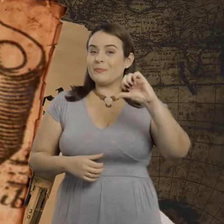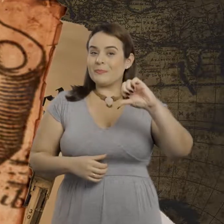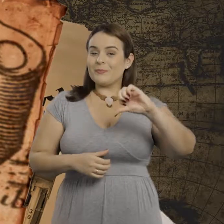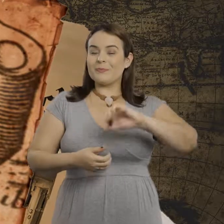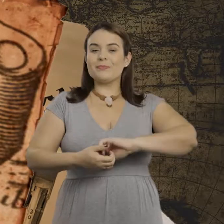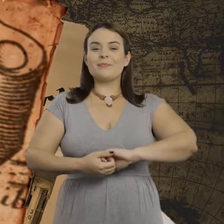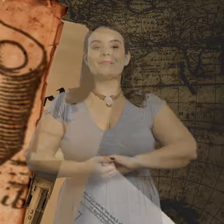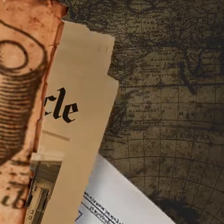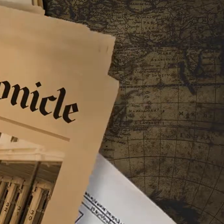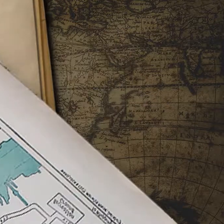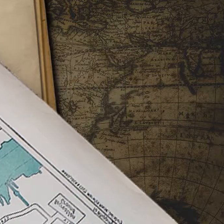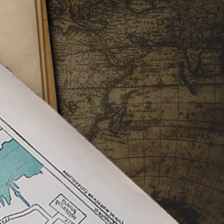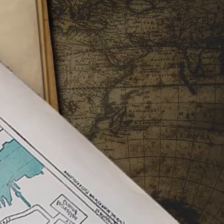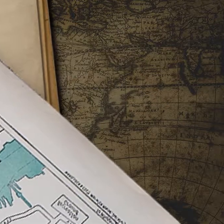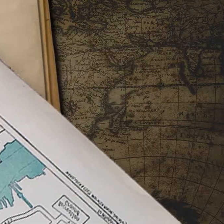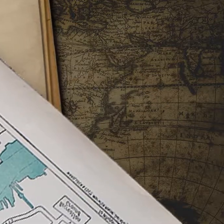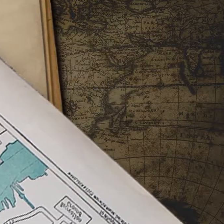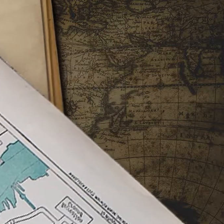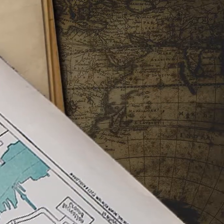Capítulo 29.